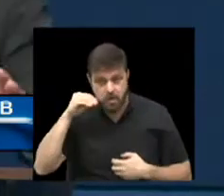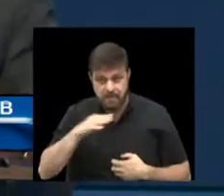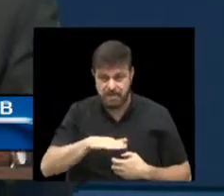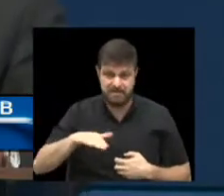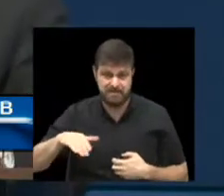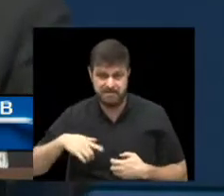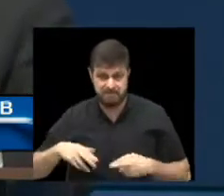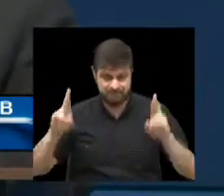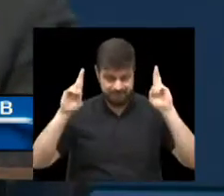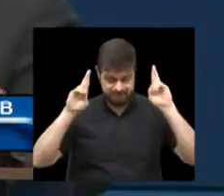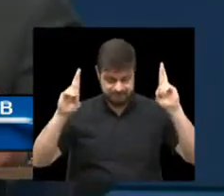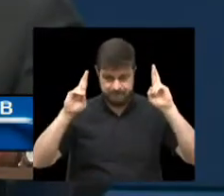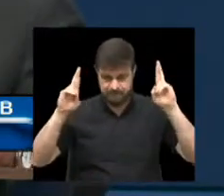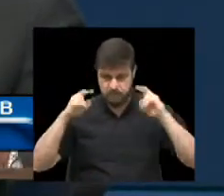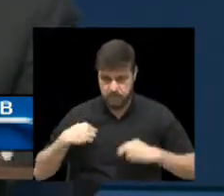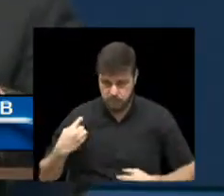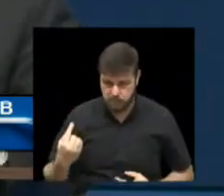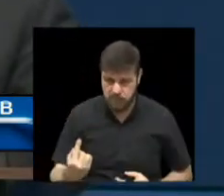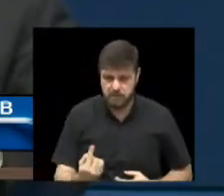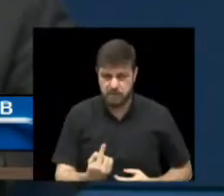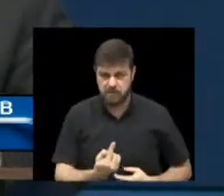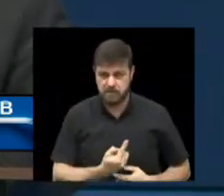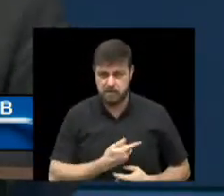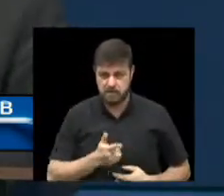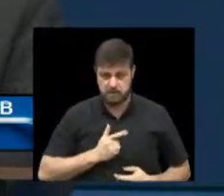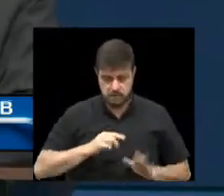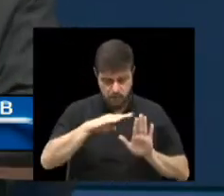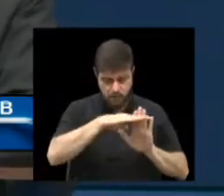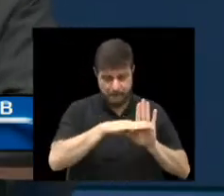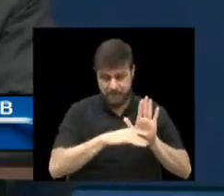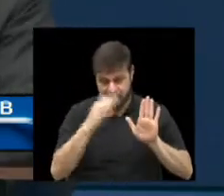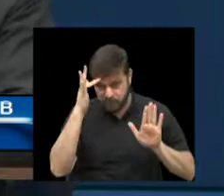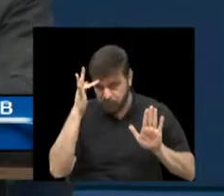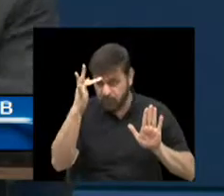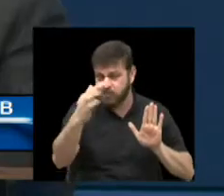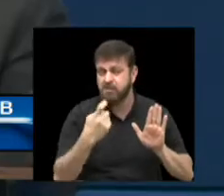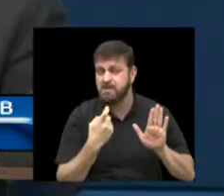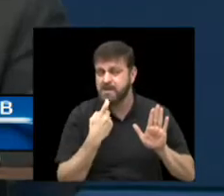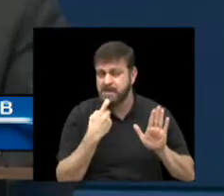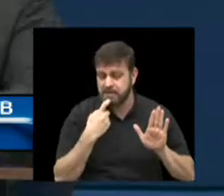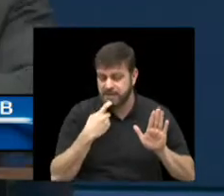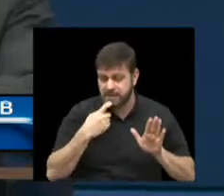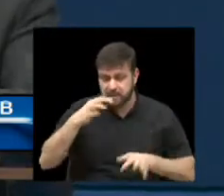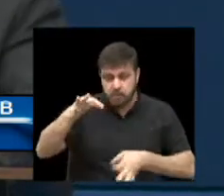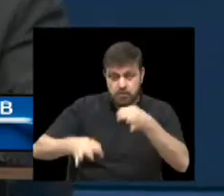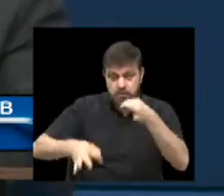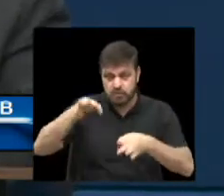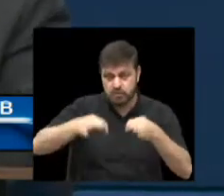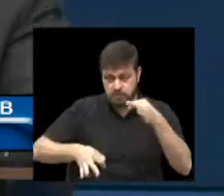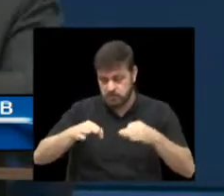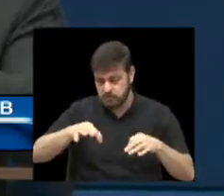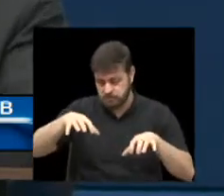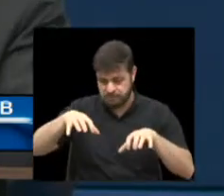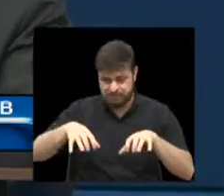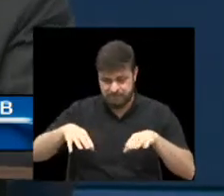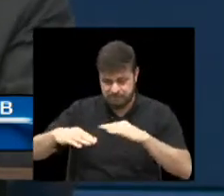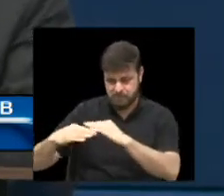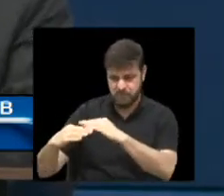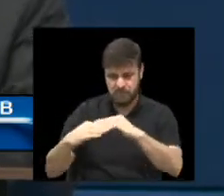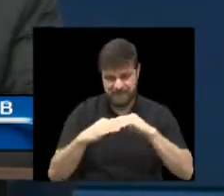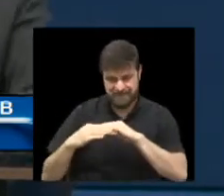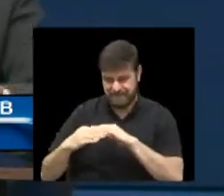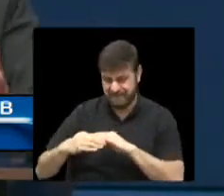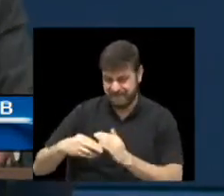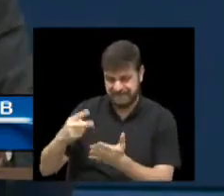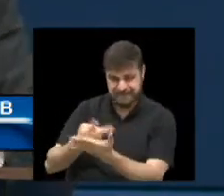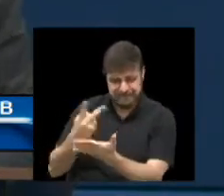numa expectativa de nós todos votarmos um plano diretor que faça uma justiça, que possa parar algumas